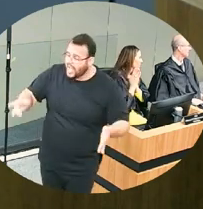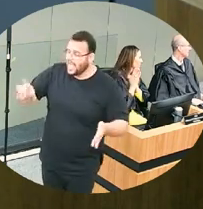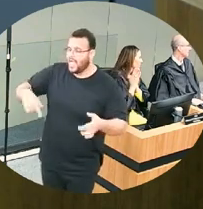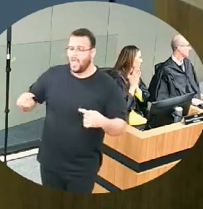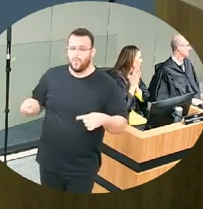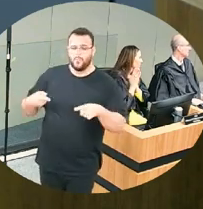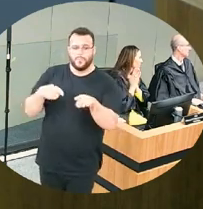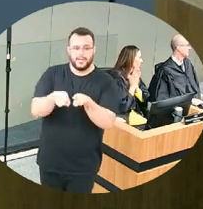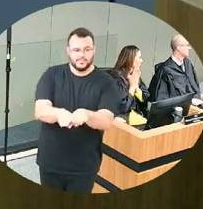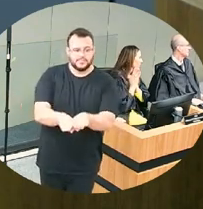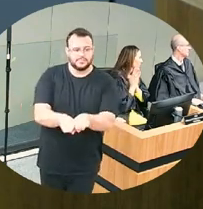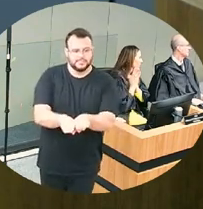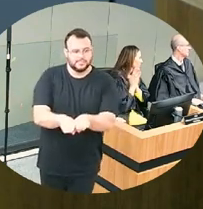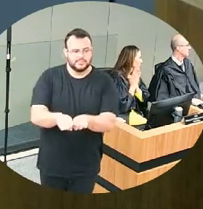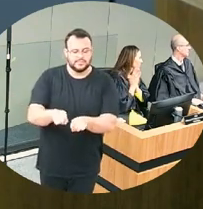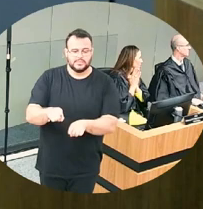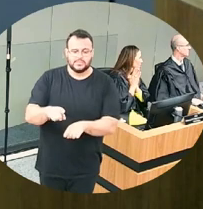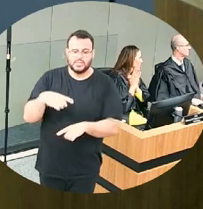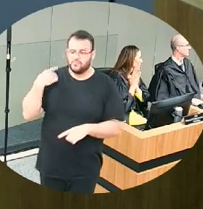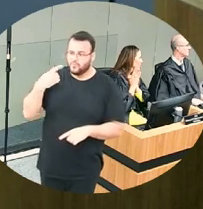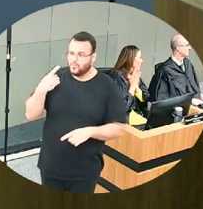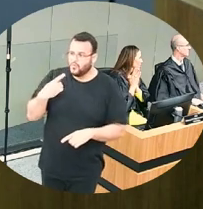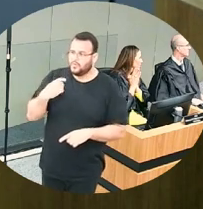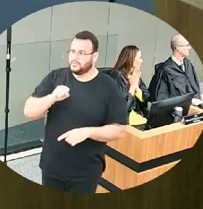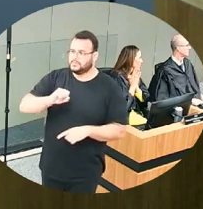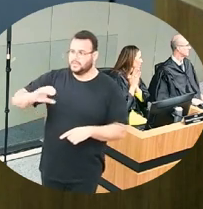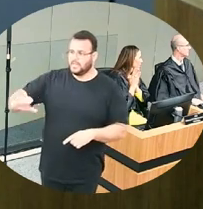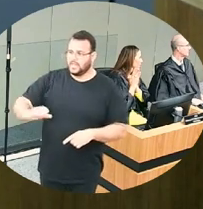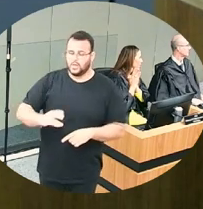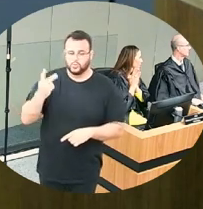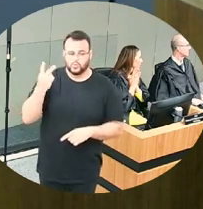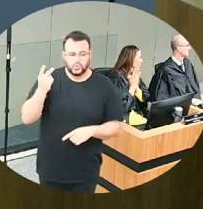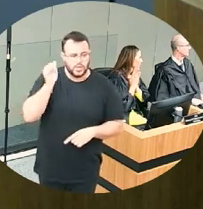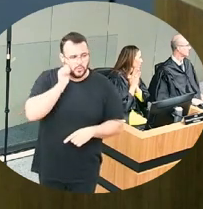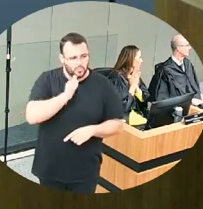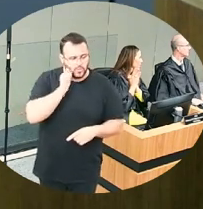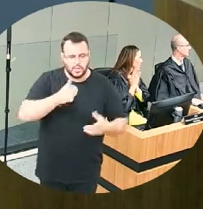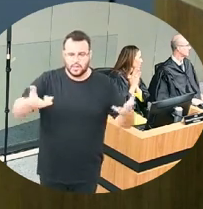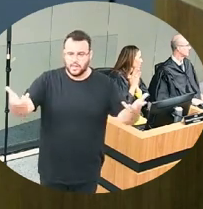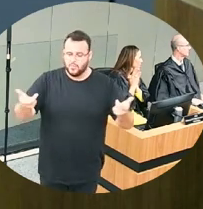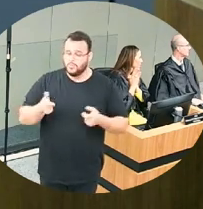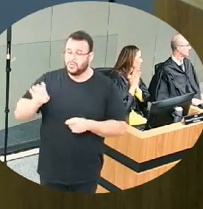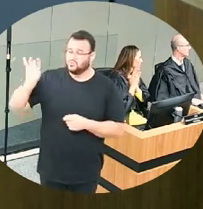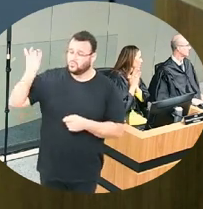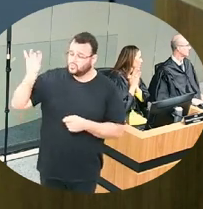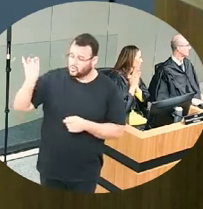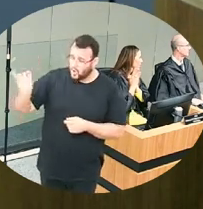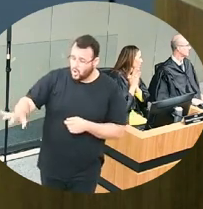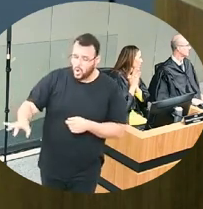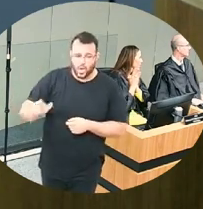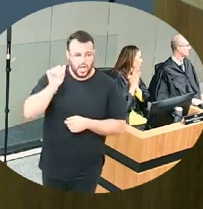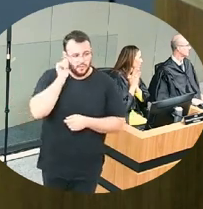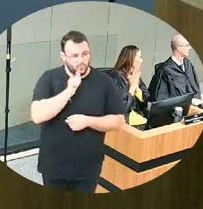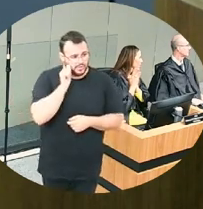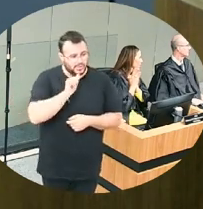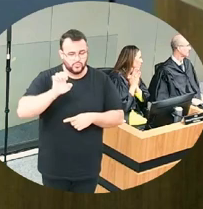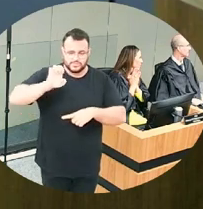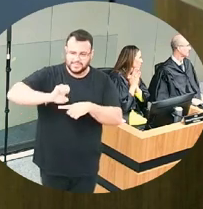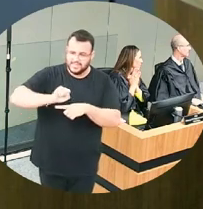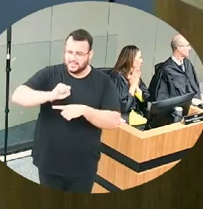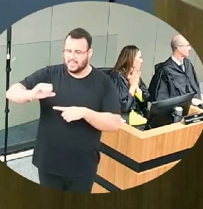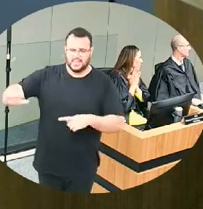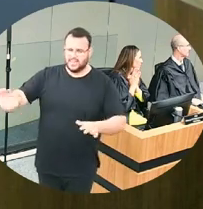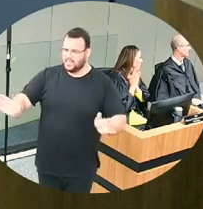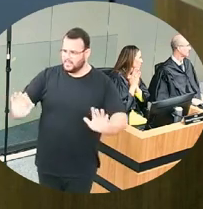parceiro da advocacia Catarinense quero falar dessas duas mulheres incríveis que representam não só as nossas mulheres do Estado de Santa